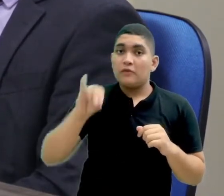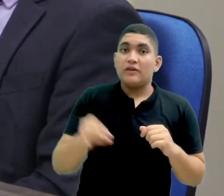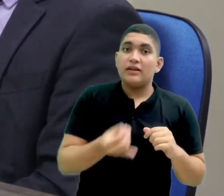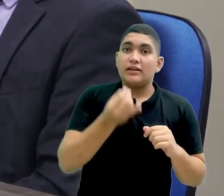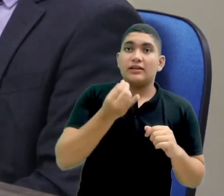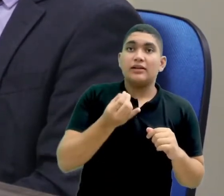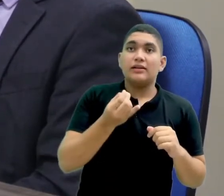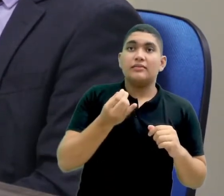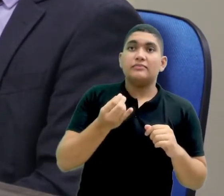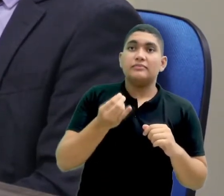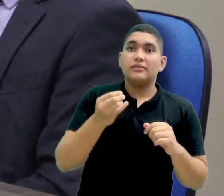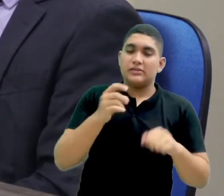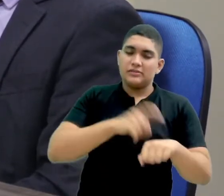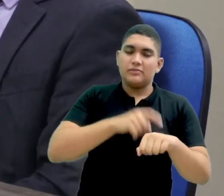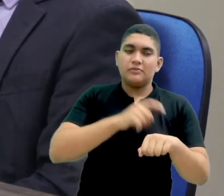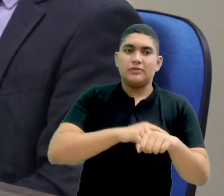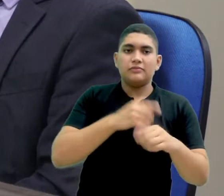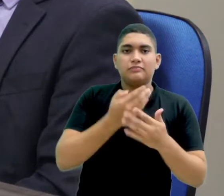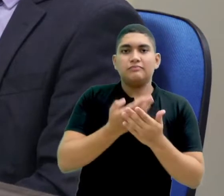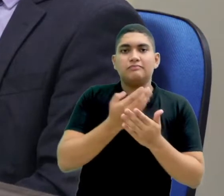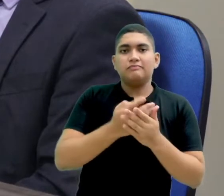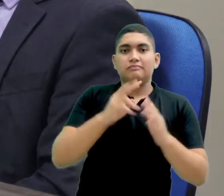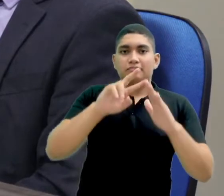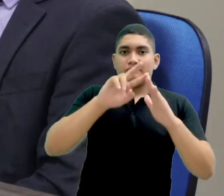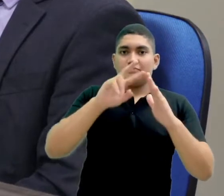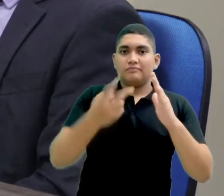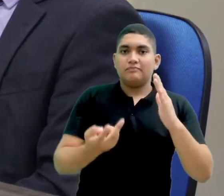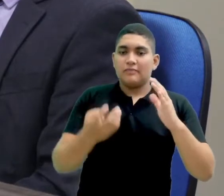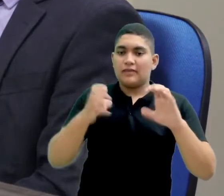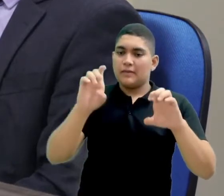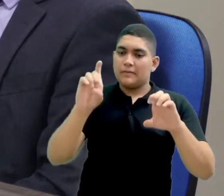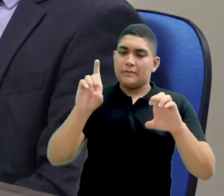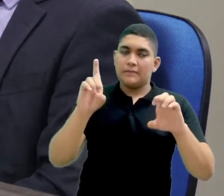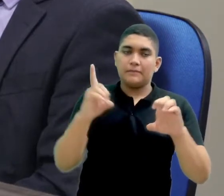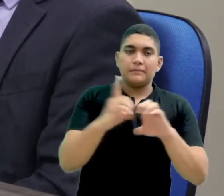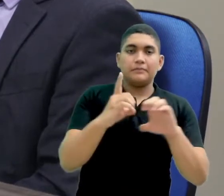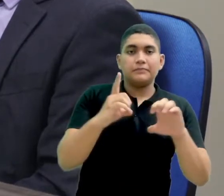precisamos tomar cuidado com as nossas palavras, né? Às vezes,